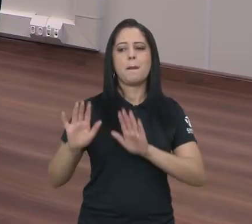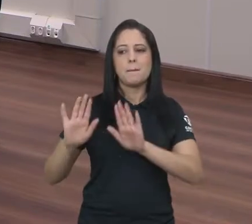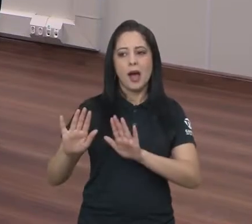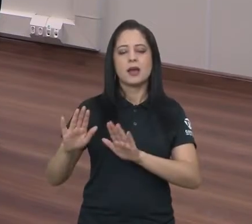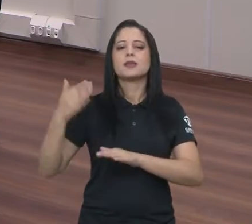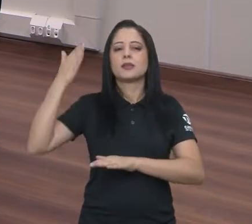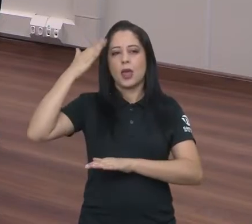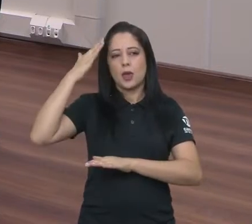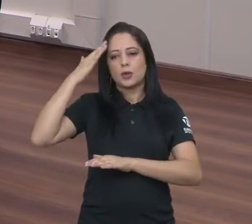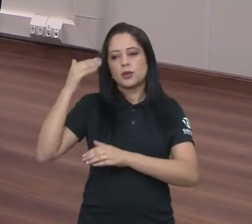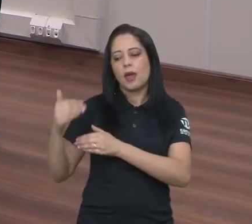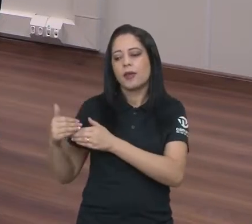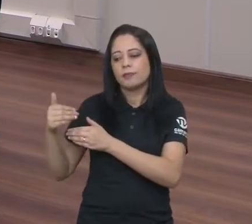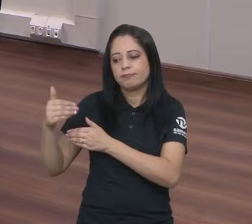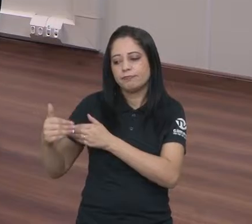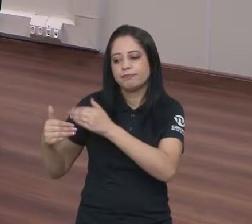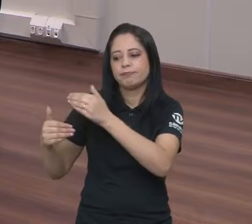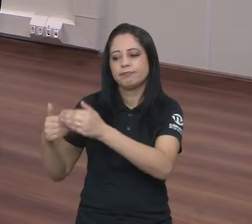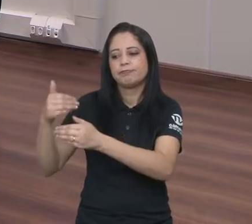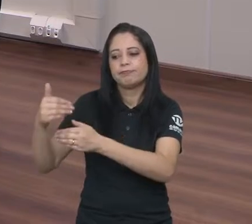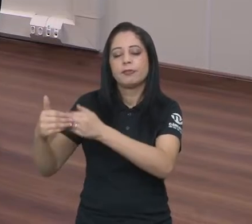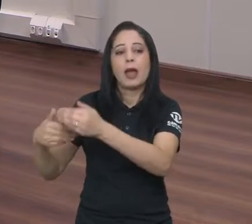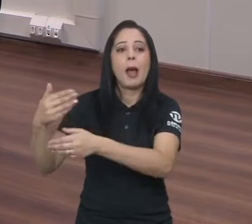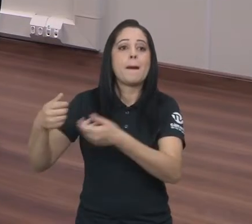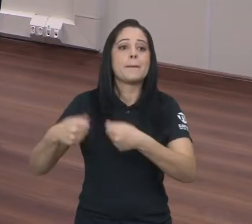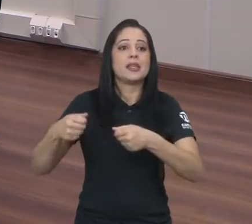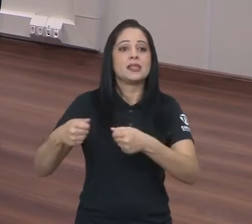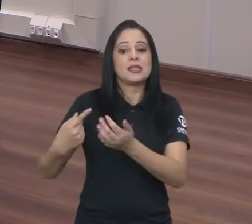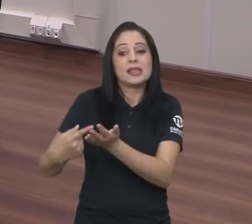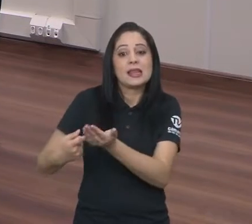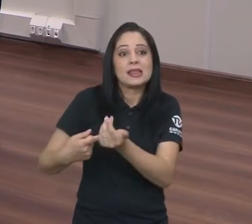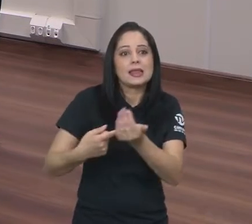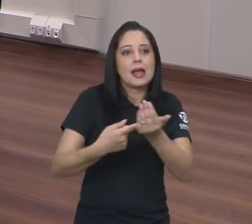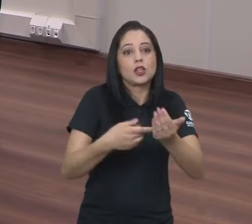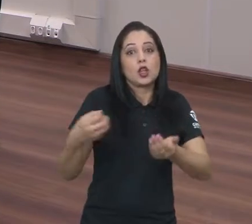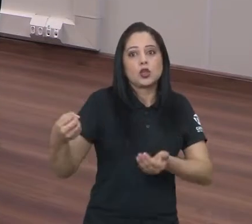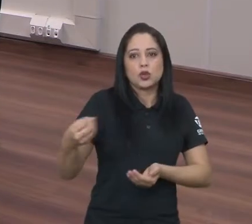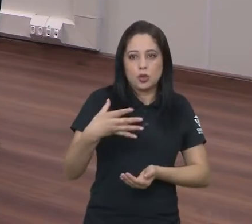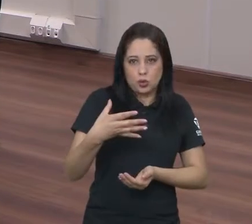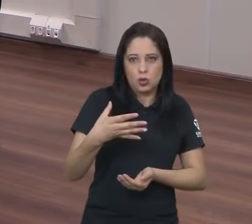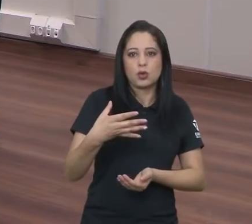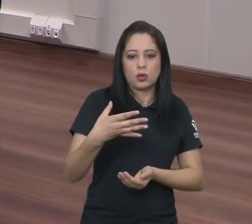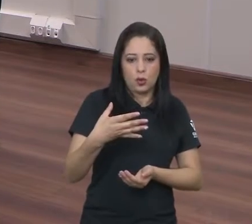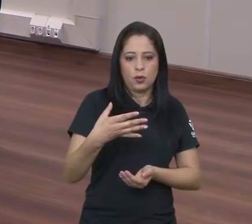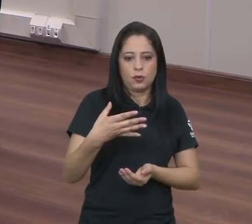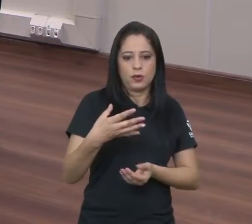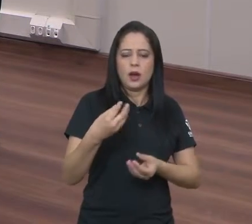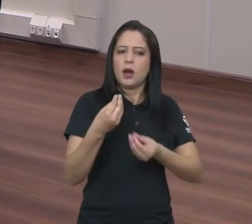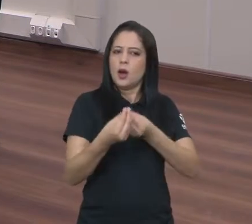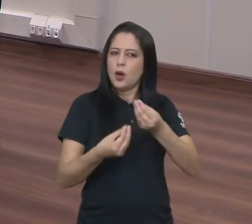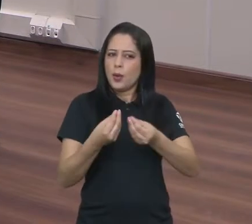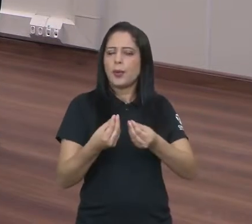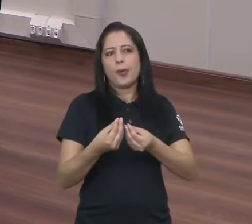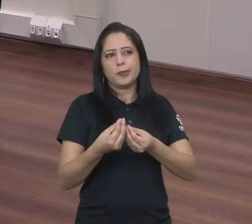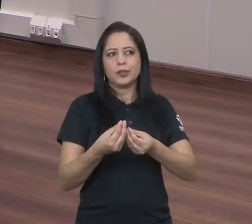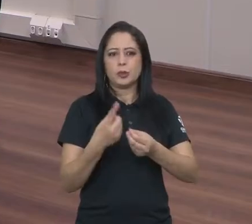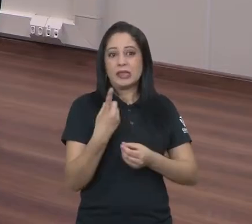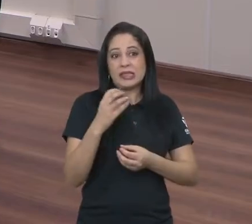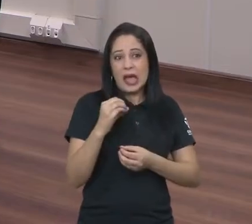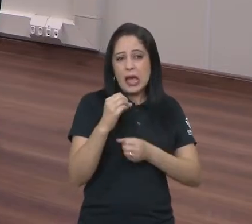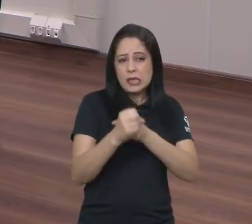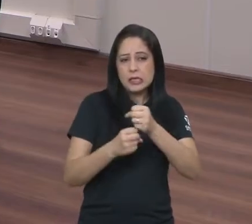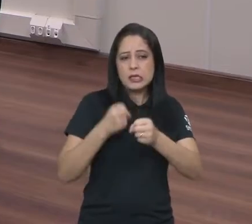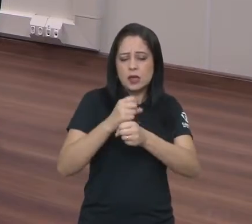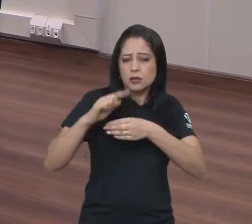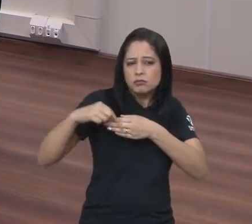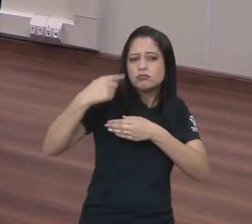E nós queríamos promover uma discussão de quais seriam as tecnologias que deveriam ser buscadas para a próxima